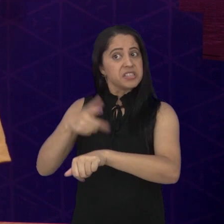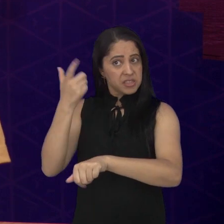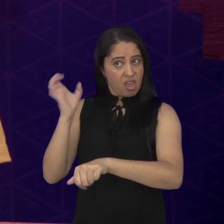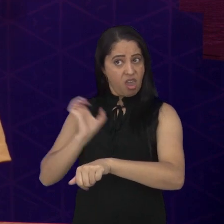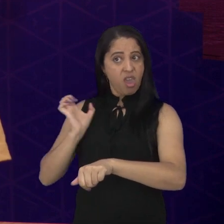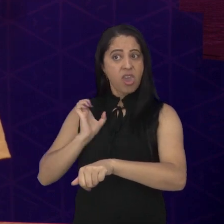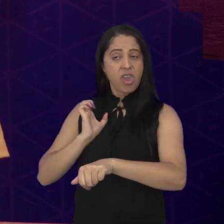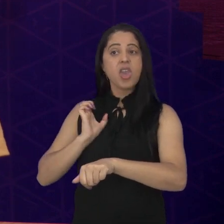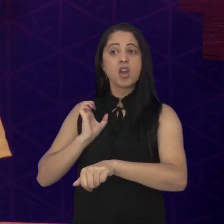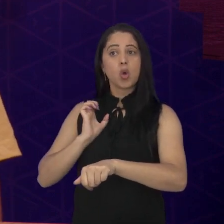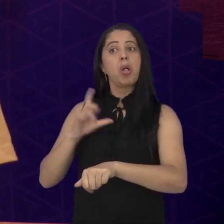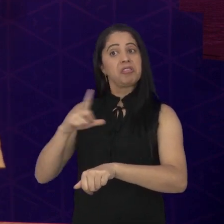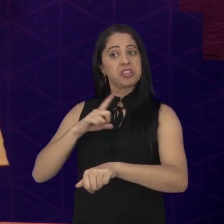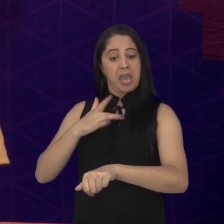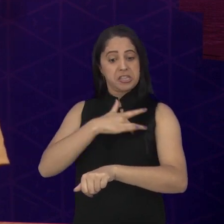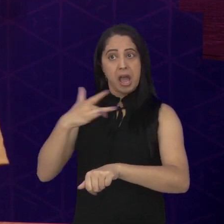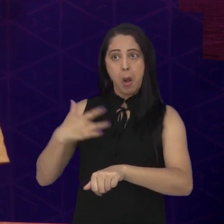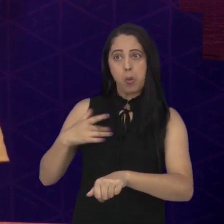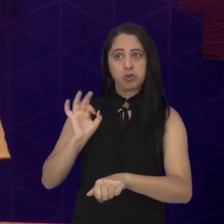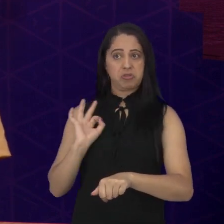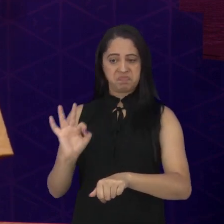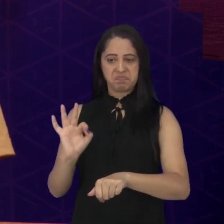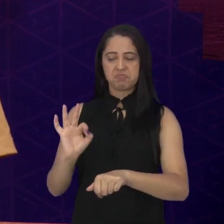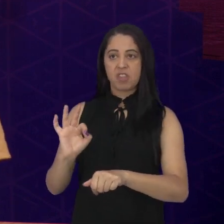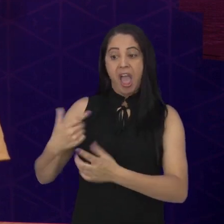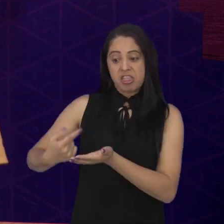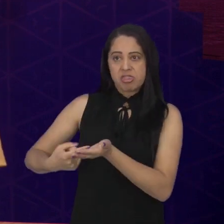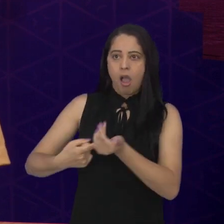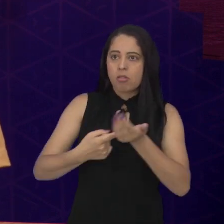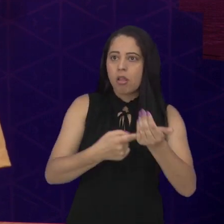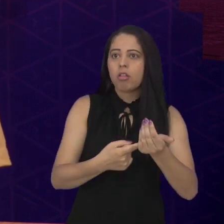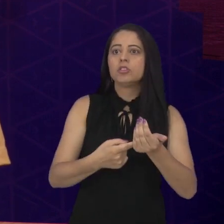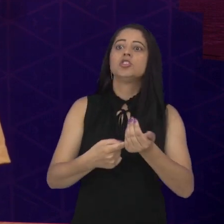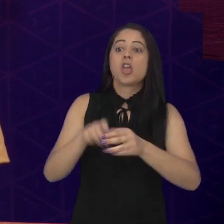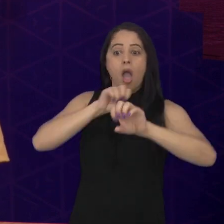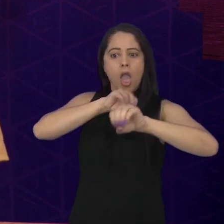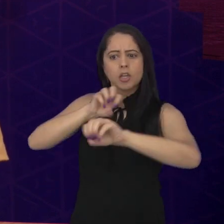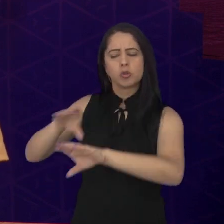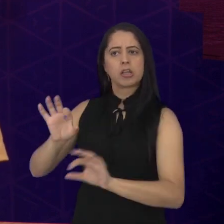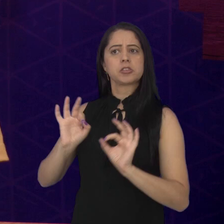países ricos que têm acesso à saúde, educação, até tecnologia,